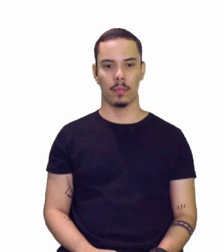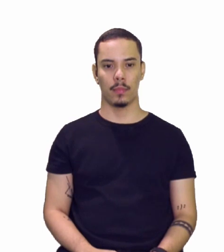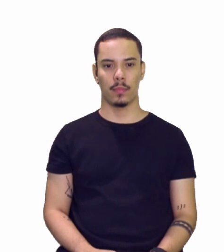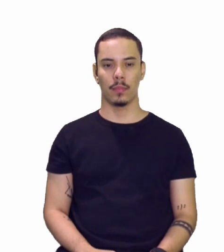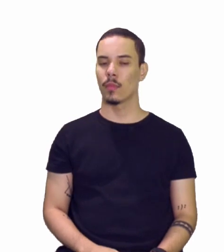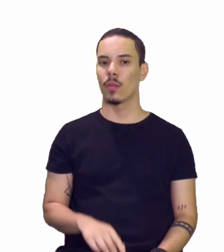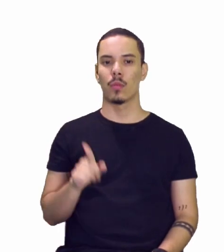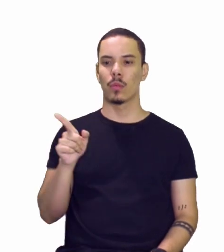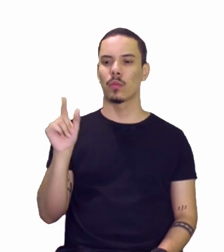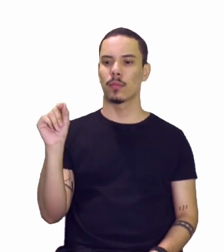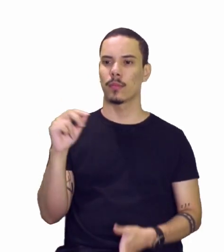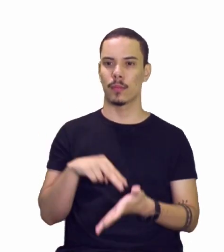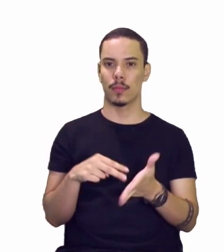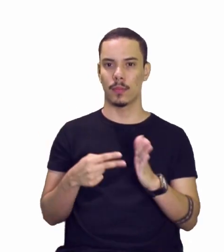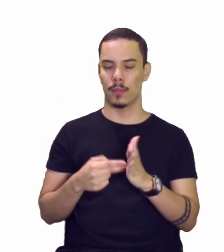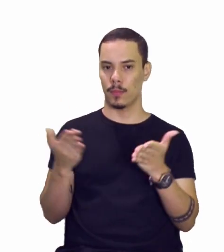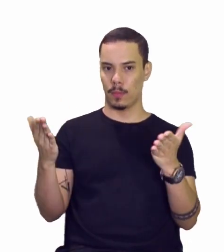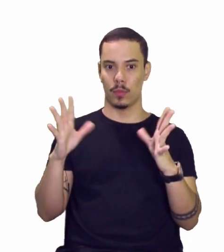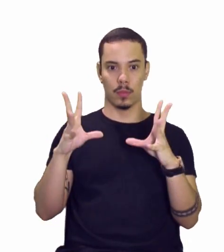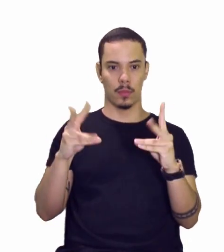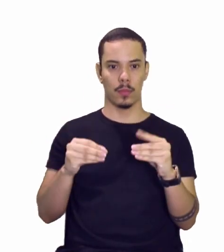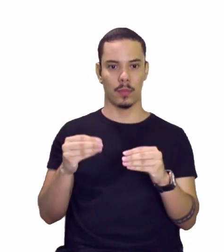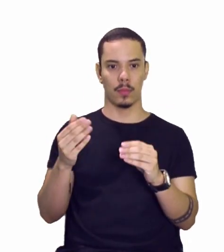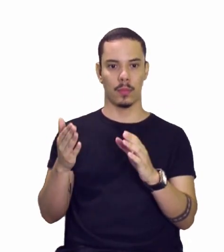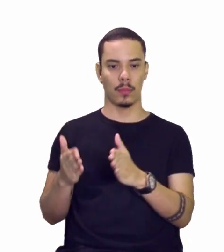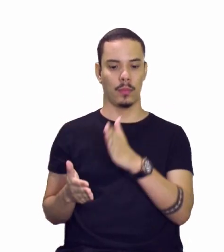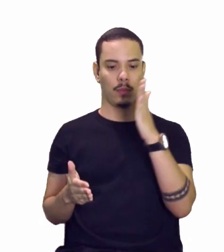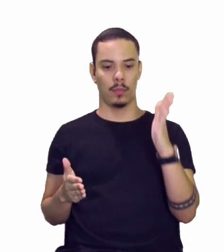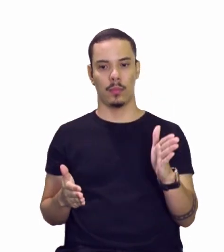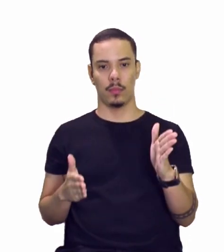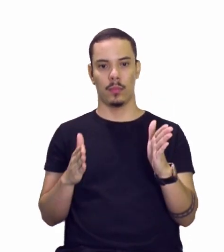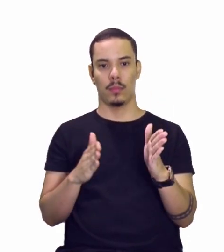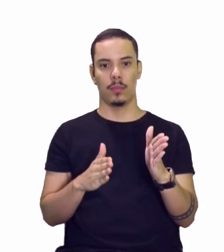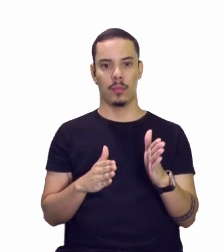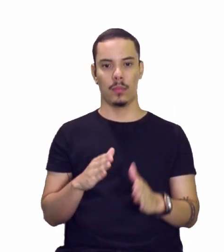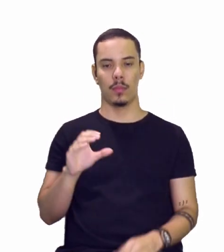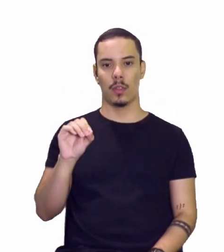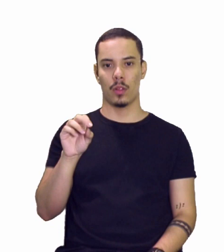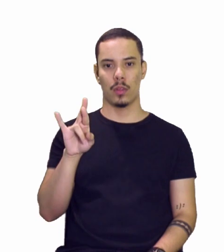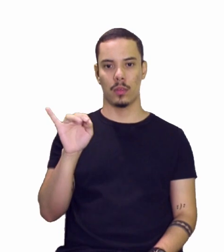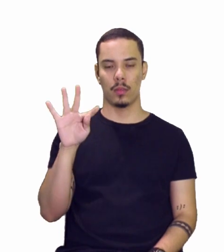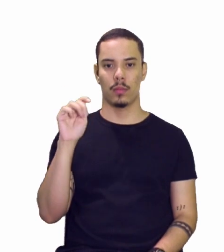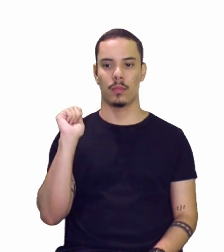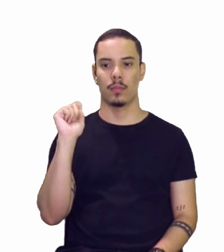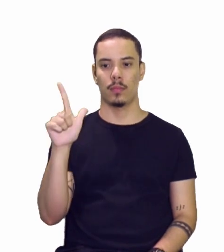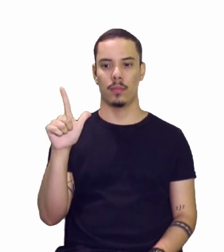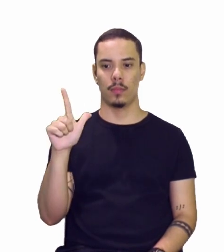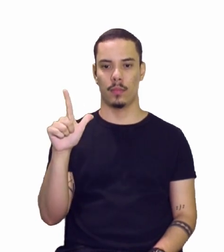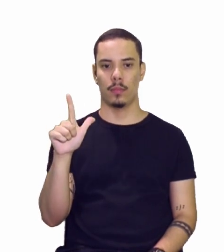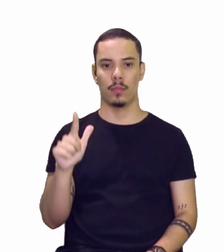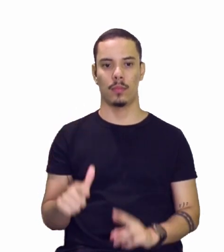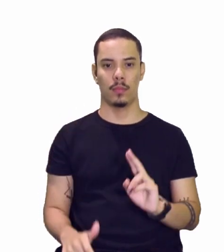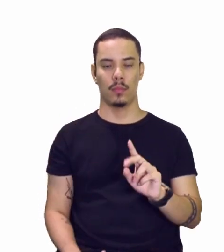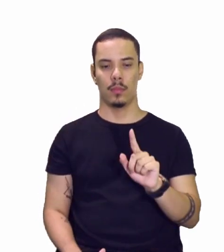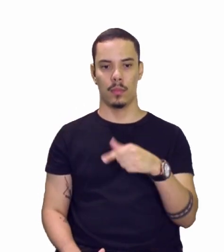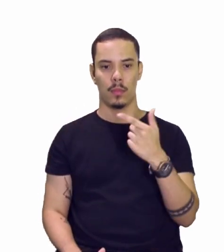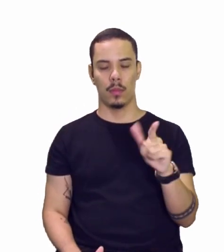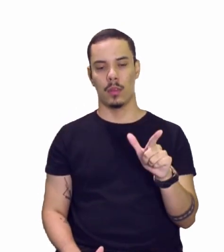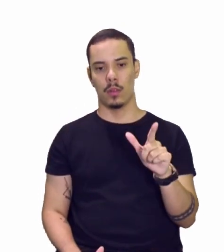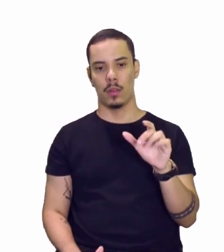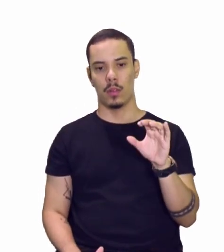O que é isso, professor? Tudo que ficou para cá, Amazônia Oriental.